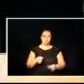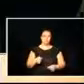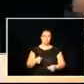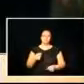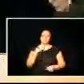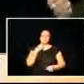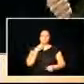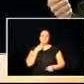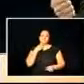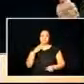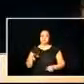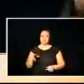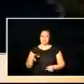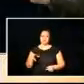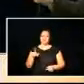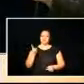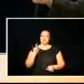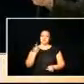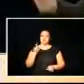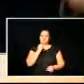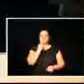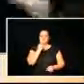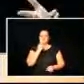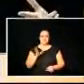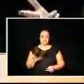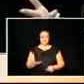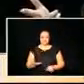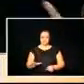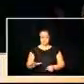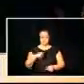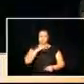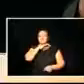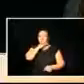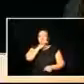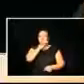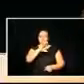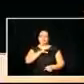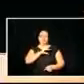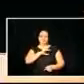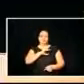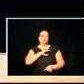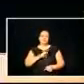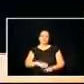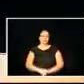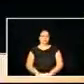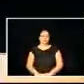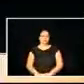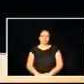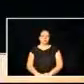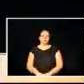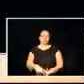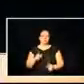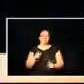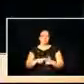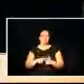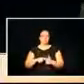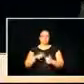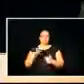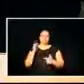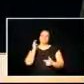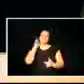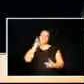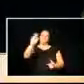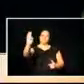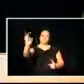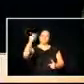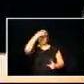bom porque não valoriza o servidor, não cuida da gestão, não cuida da cidade e não dá um ordenamento para a cidade. Porque o próximo prefeito que assume